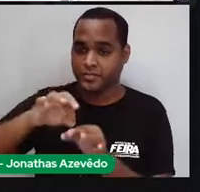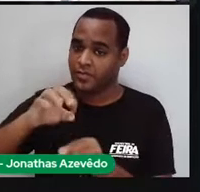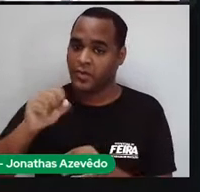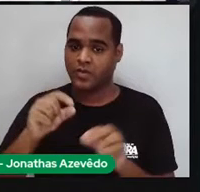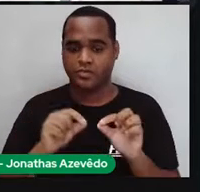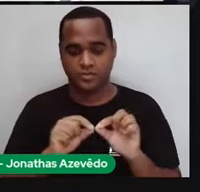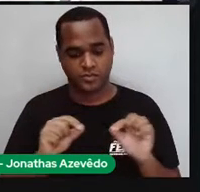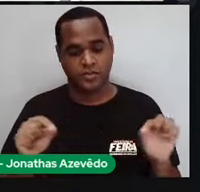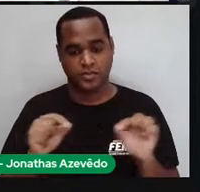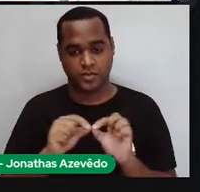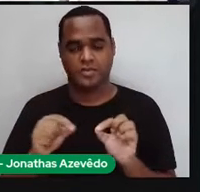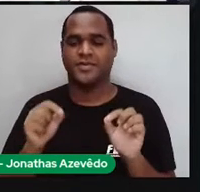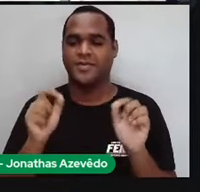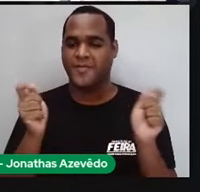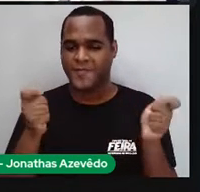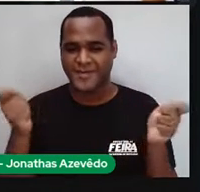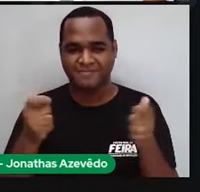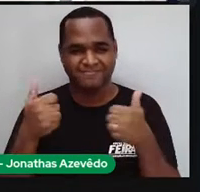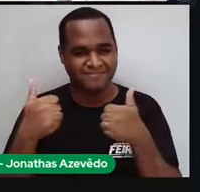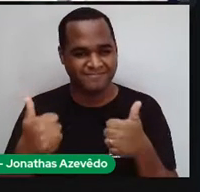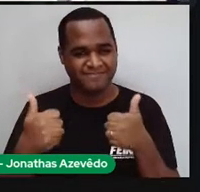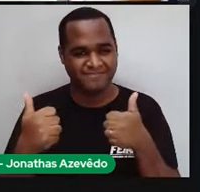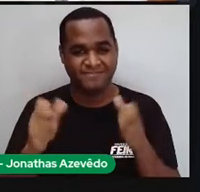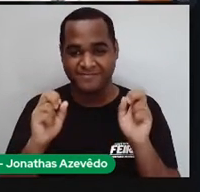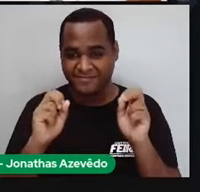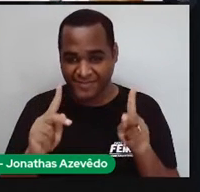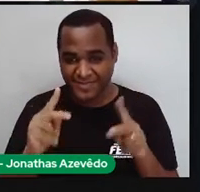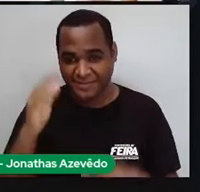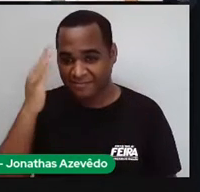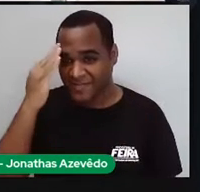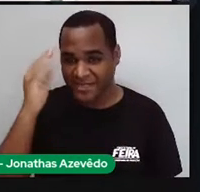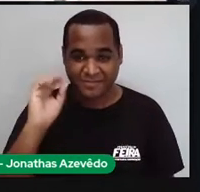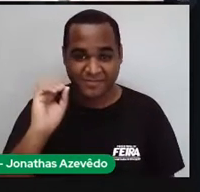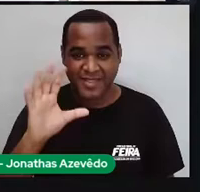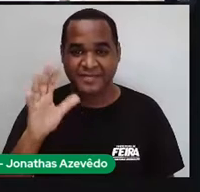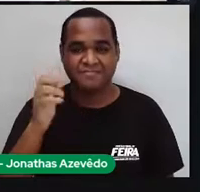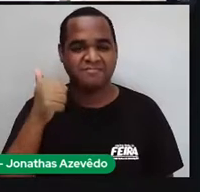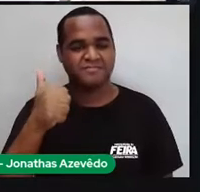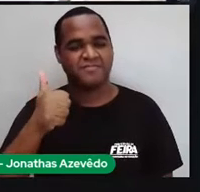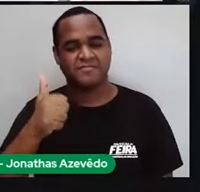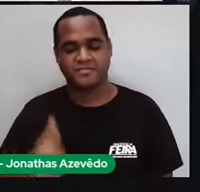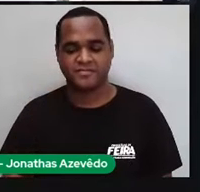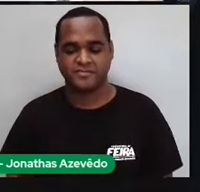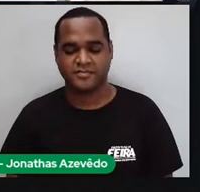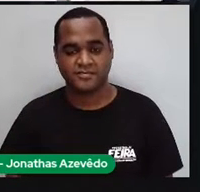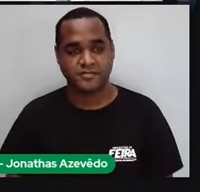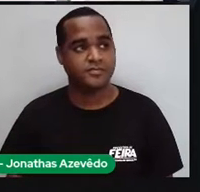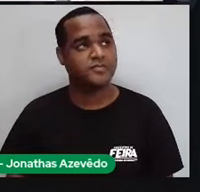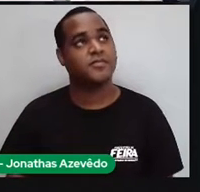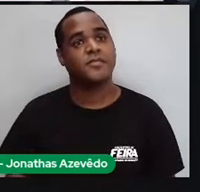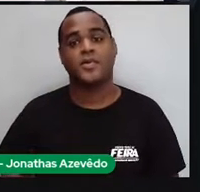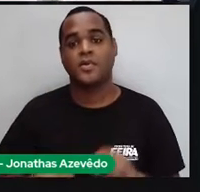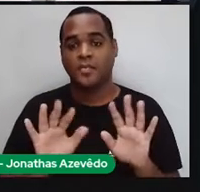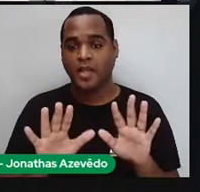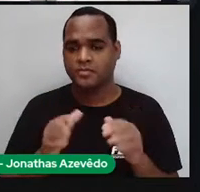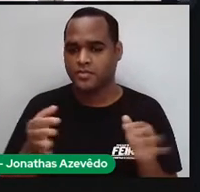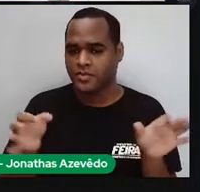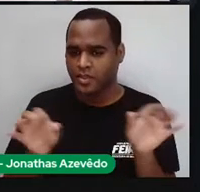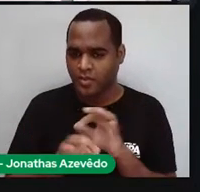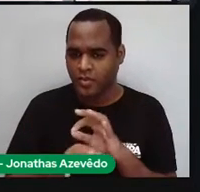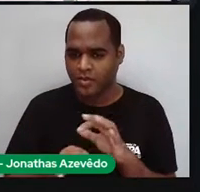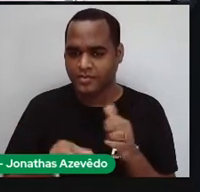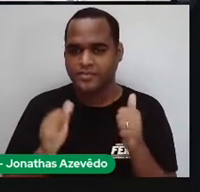também de largura beleza fumaça bom mas acabou a aula aqui